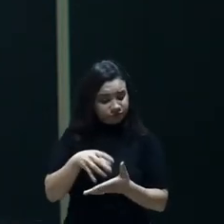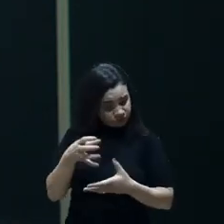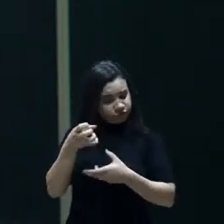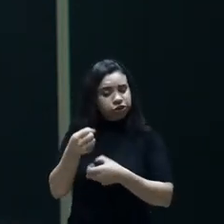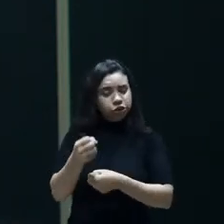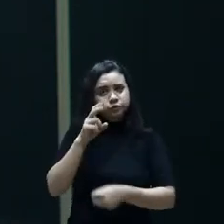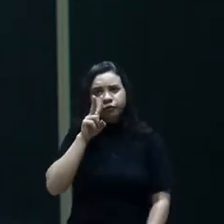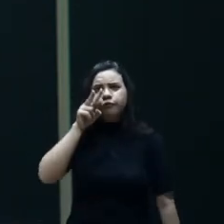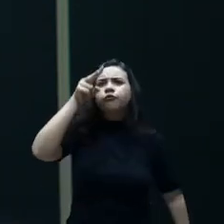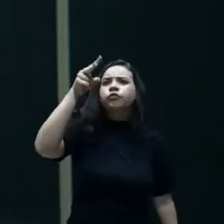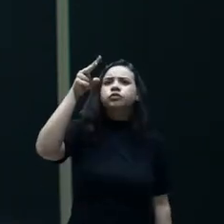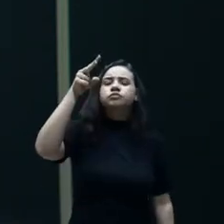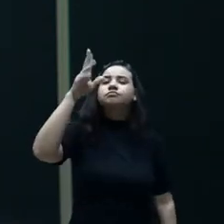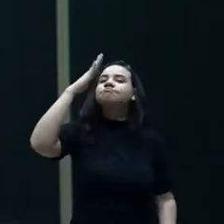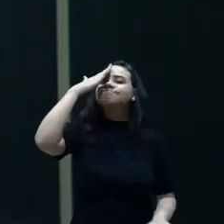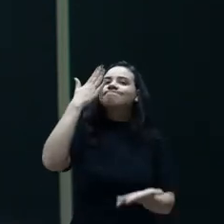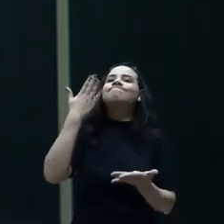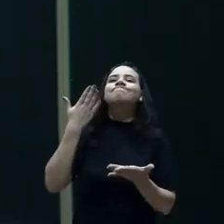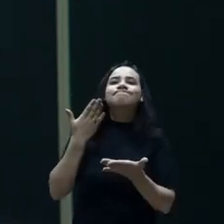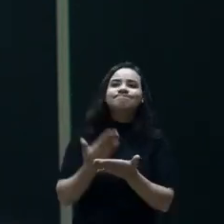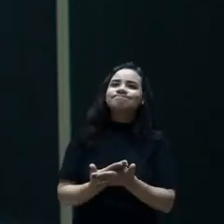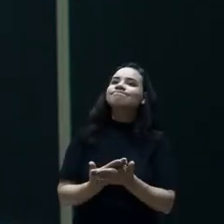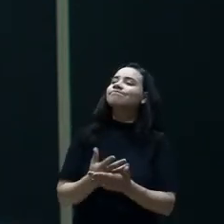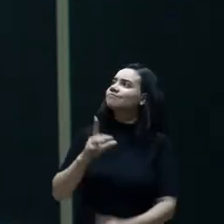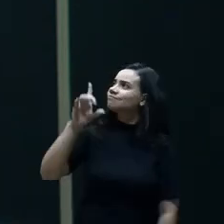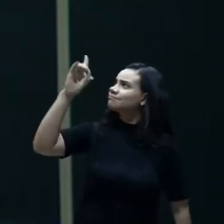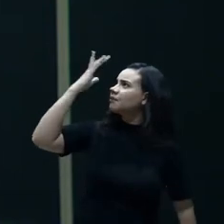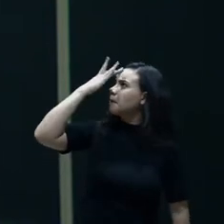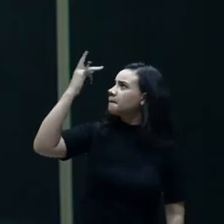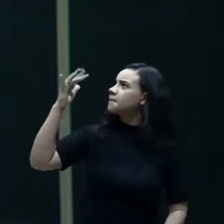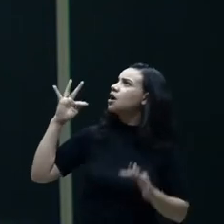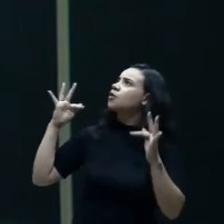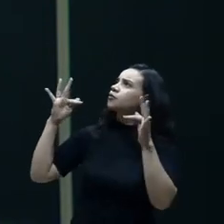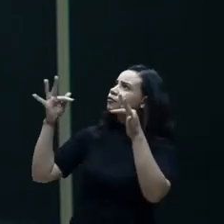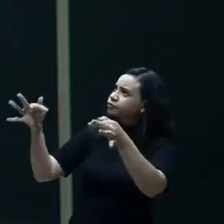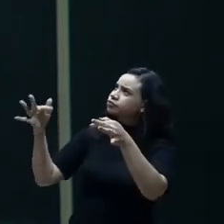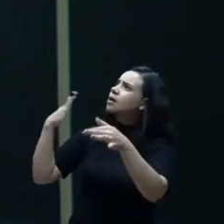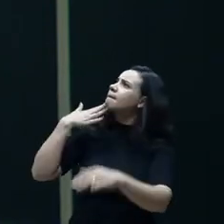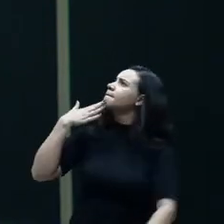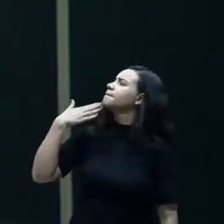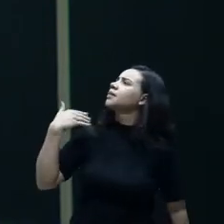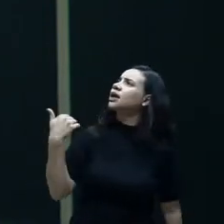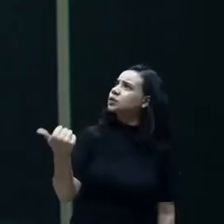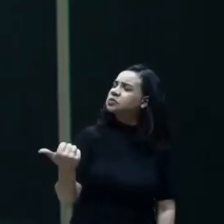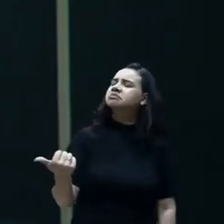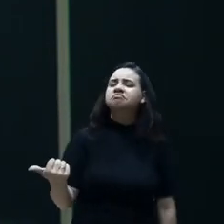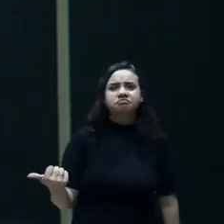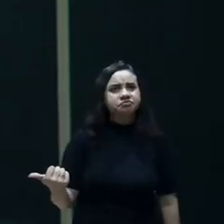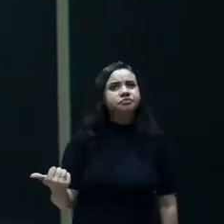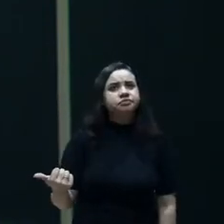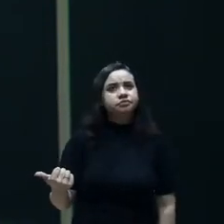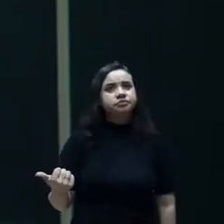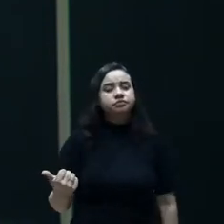forte, crendo que amanhã vai ser melhor que hoje. O texto vai dizer desse solo,